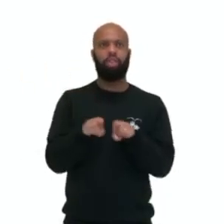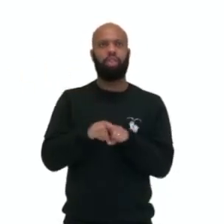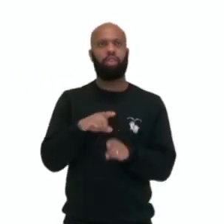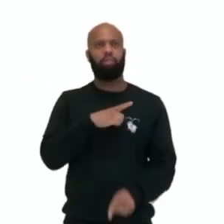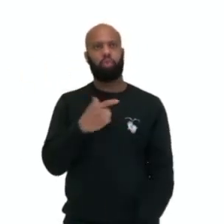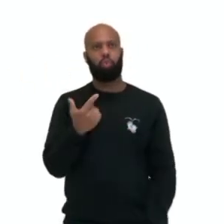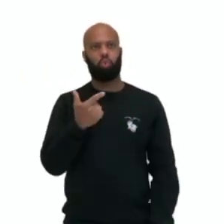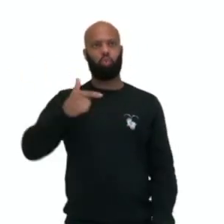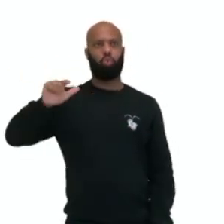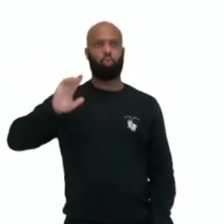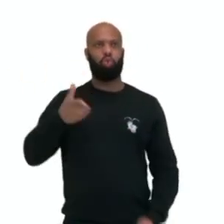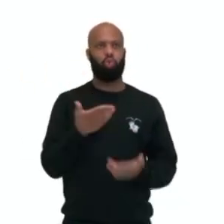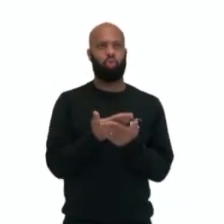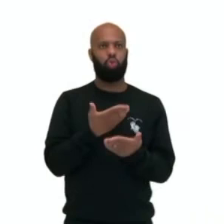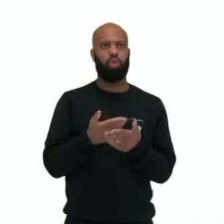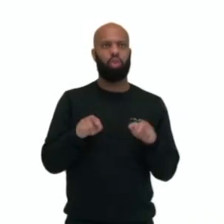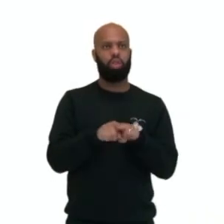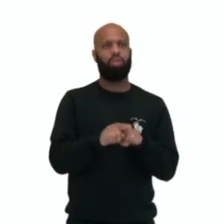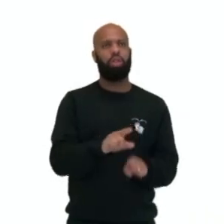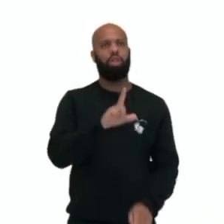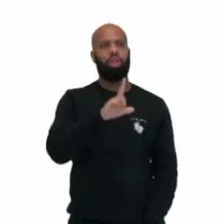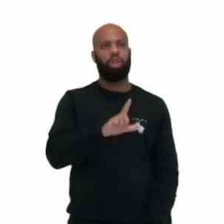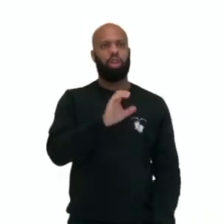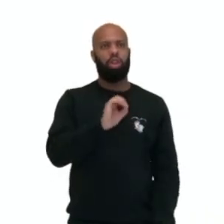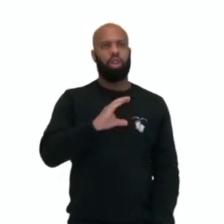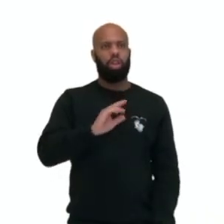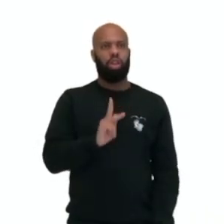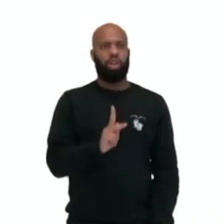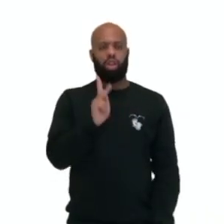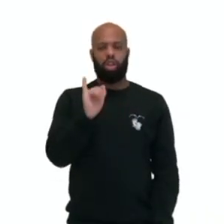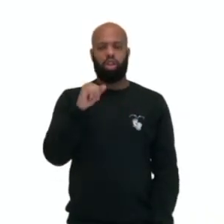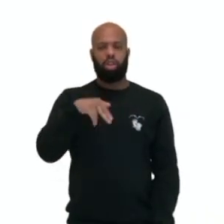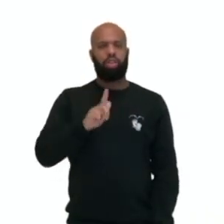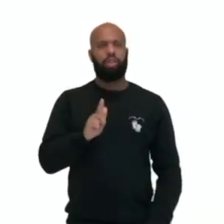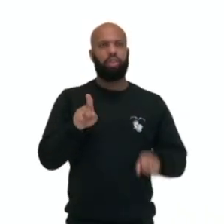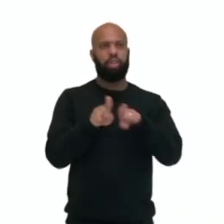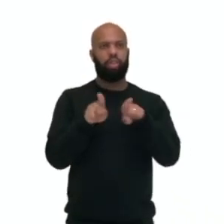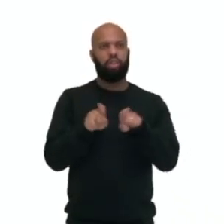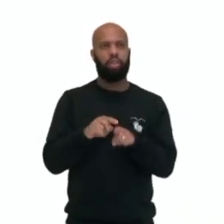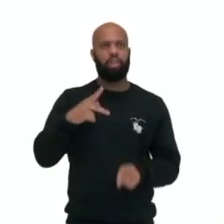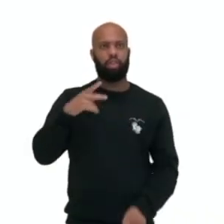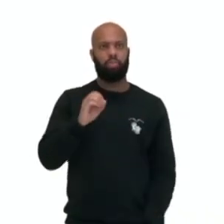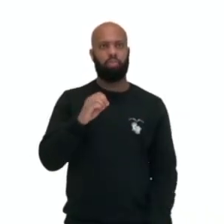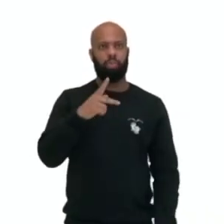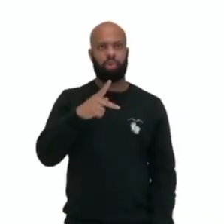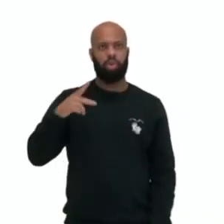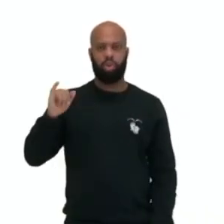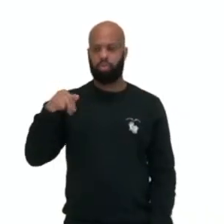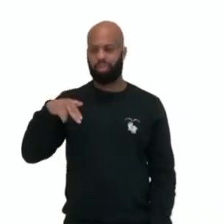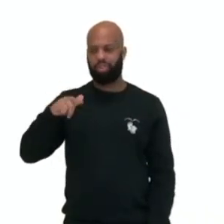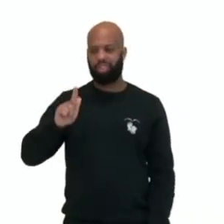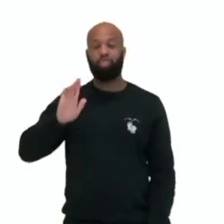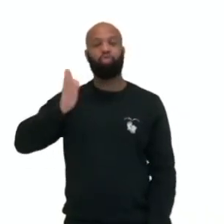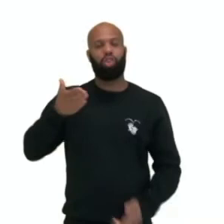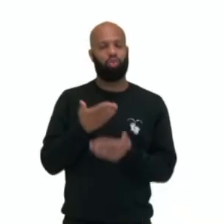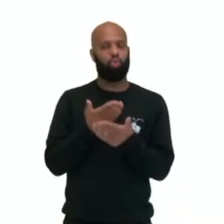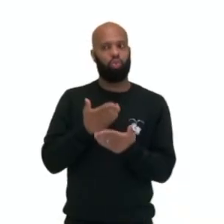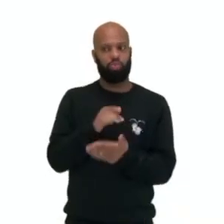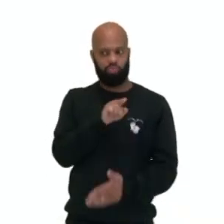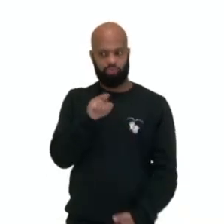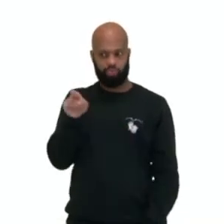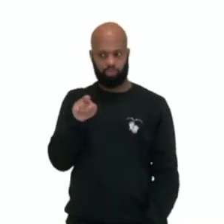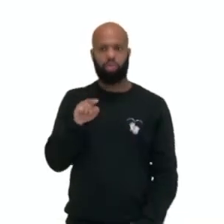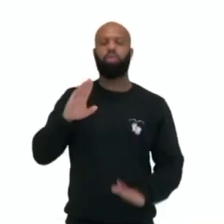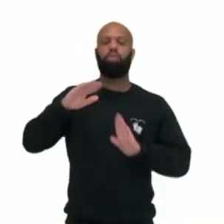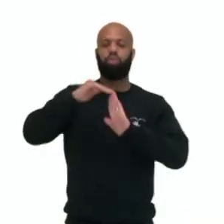já estudamos, né? Todos eles desenvolvidos na década de 70 nos Estados Unidos da América, tá? Então tudo isso,